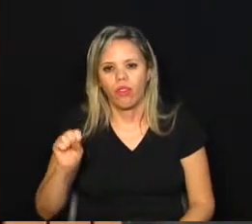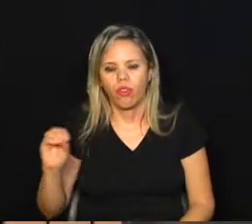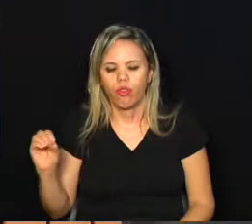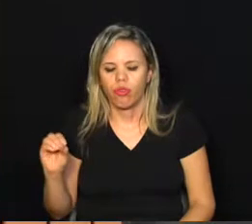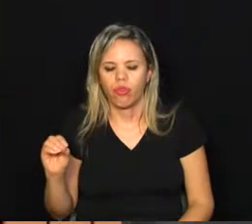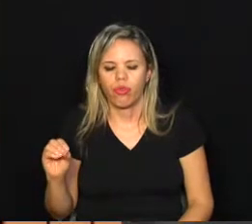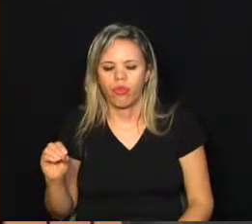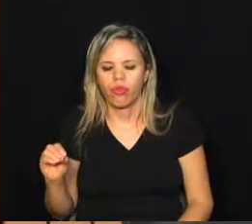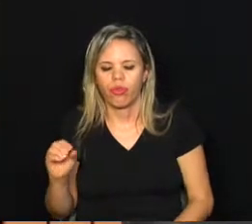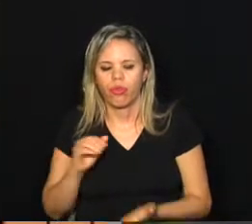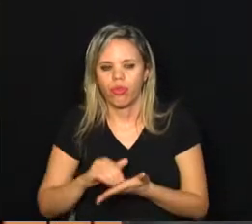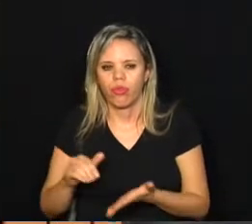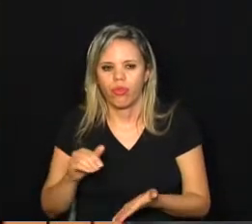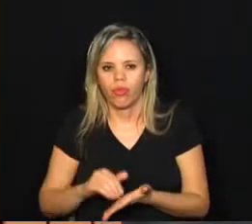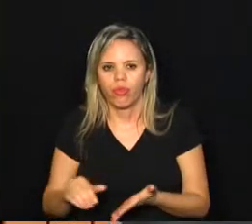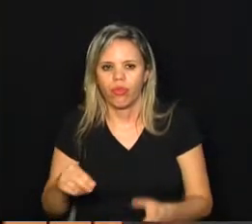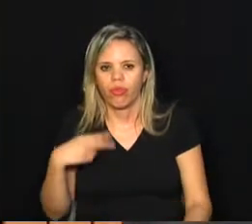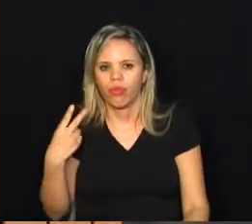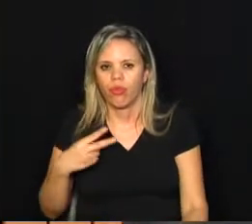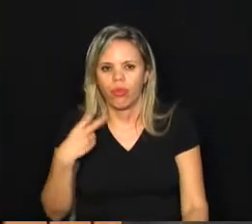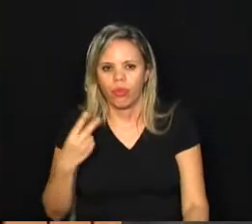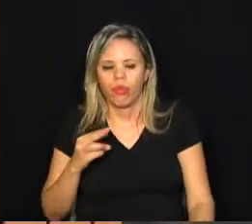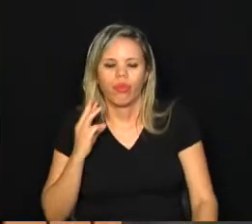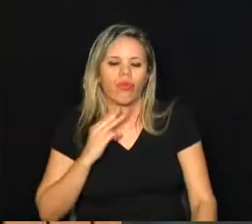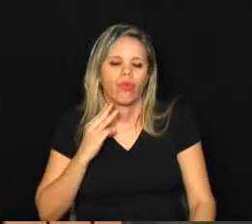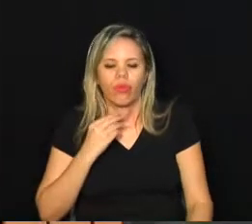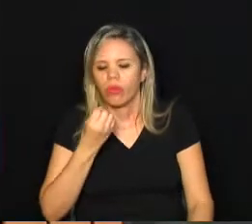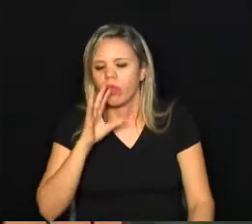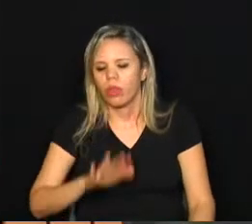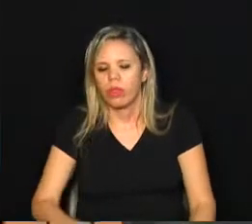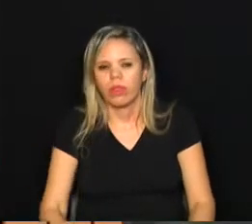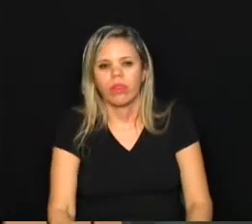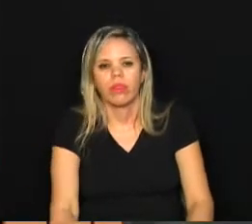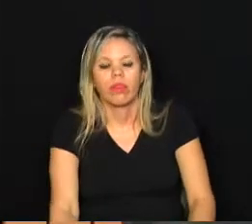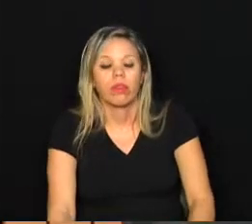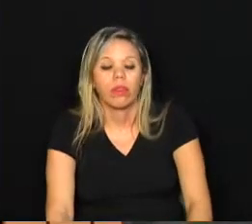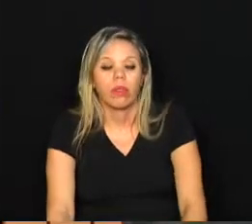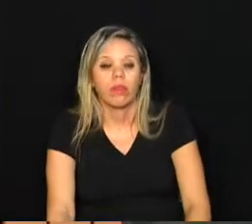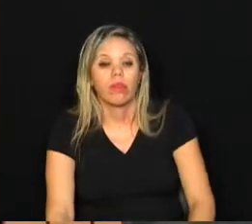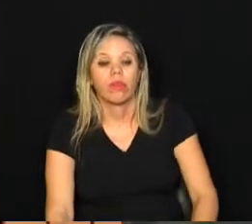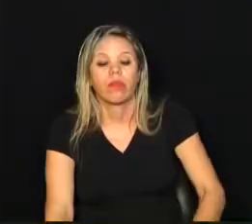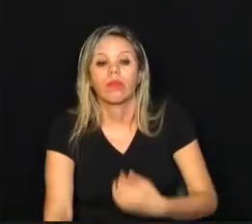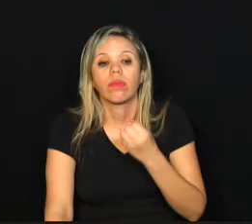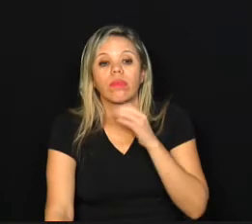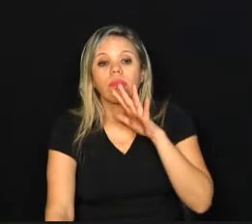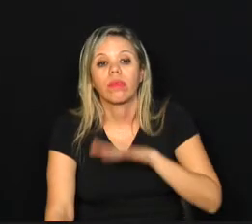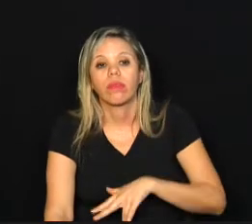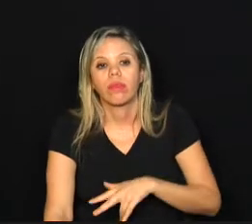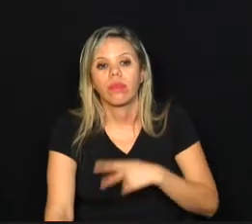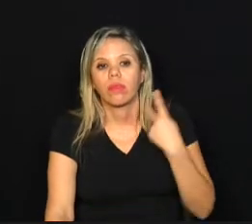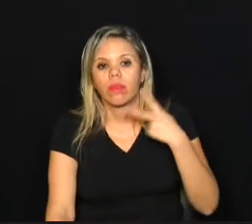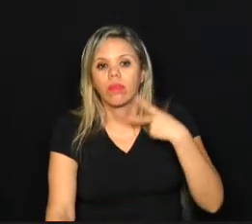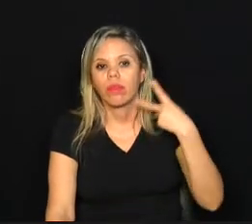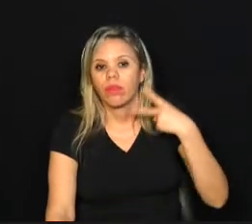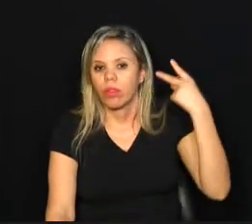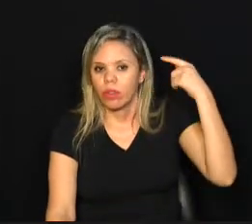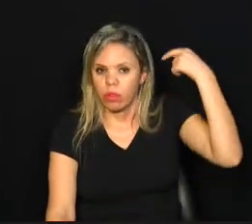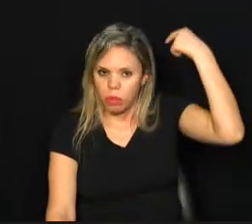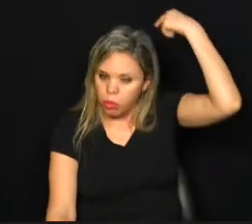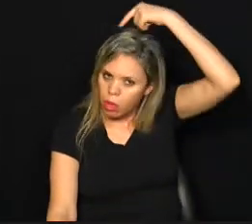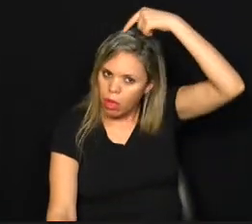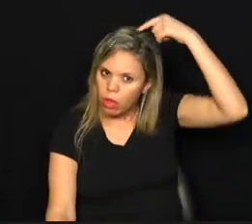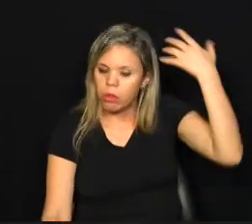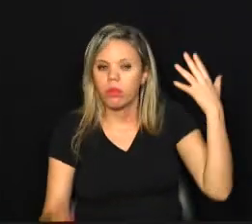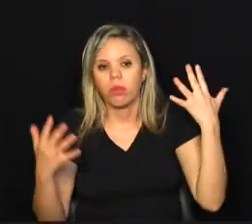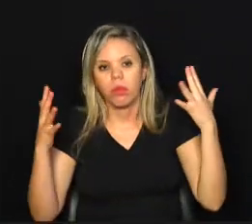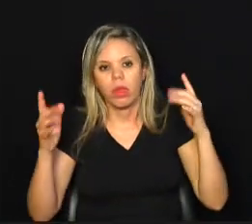assessor do vereador Cecílio. Boa tarde, Afonso. Boa tarde, vereador Paulo Gaspar. Parabéns